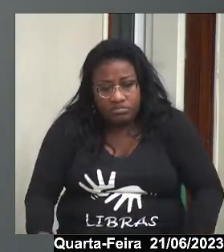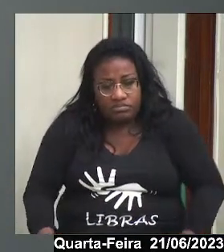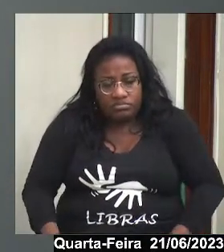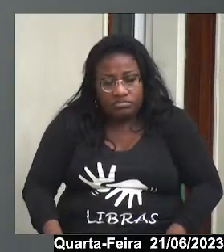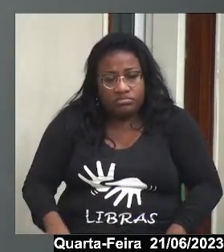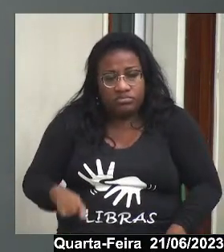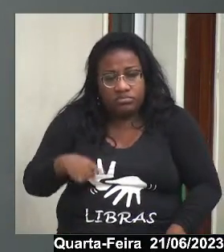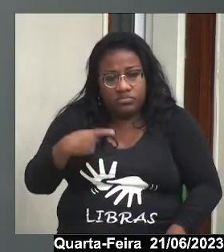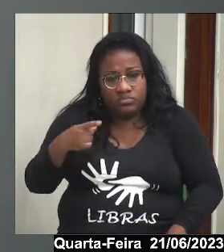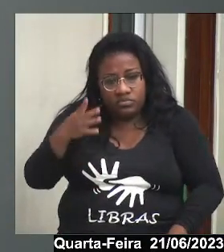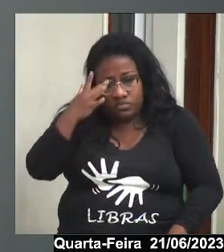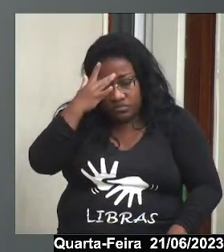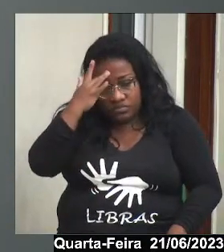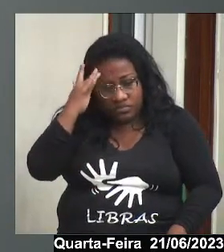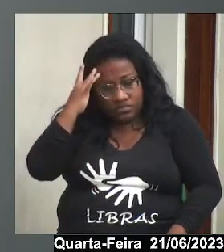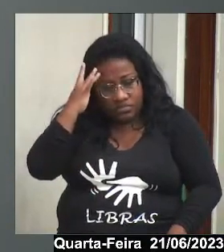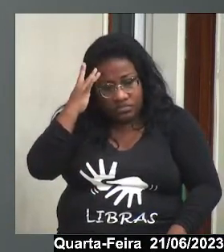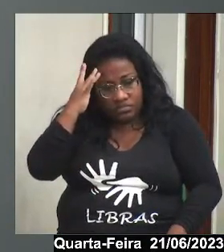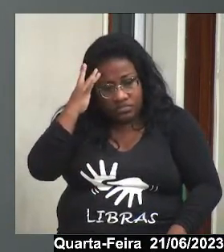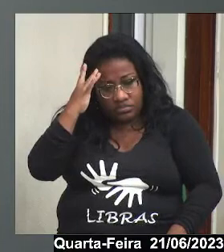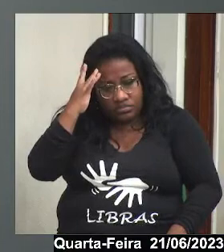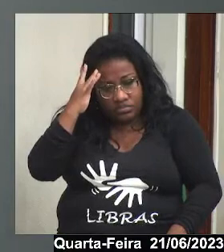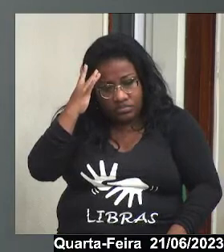presidente. Próximo inscrito.